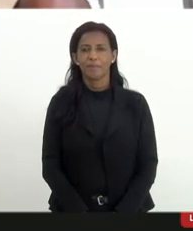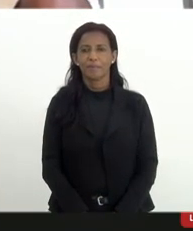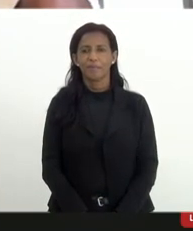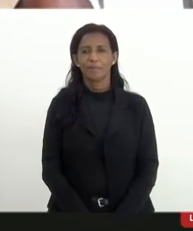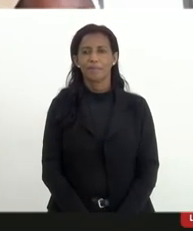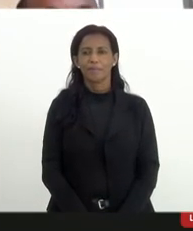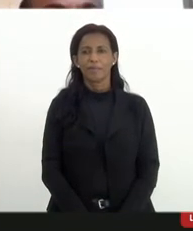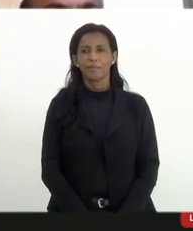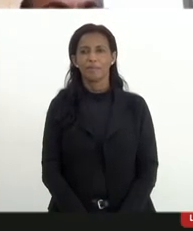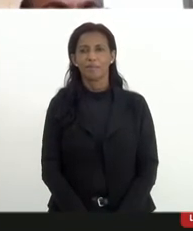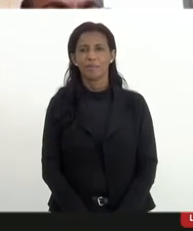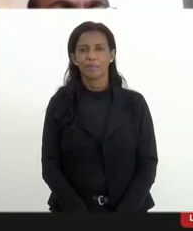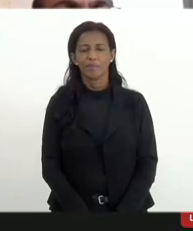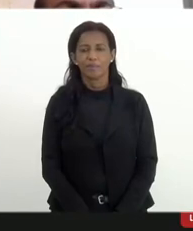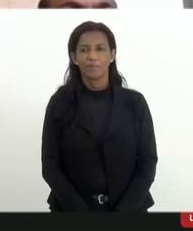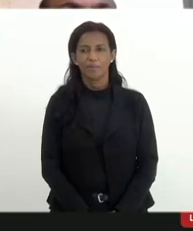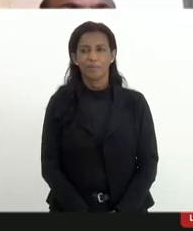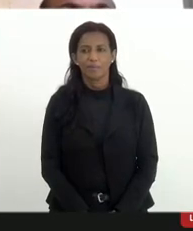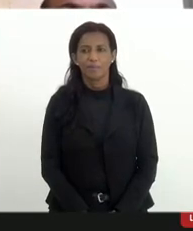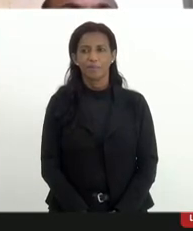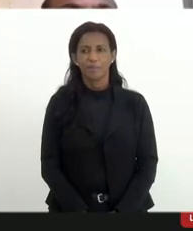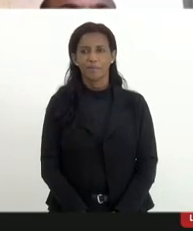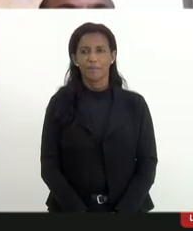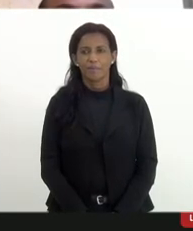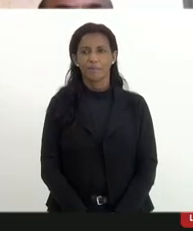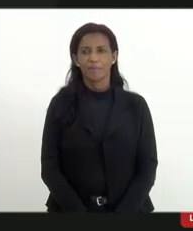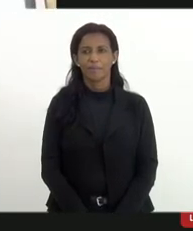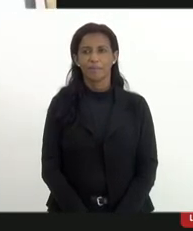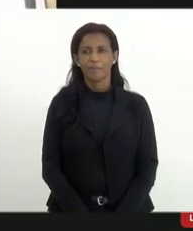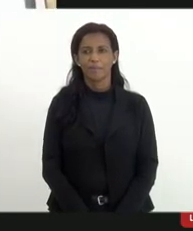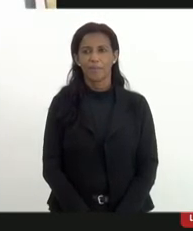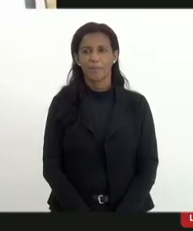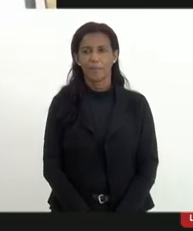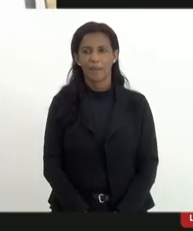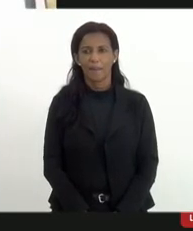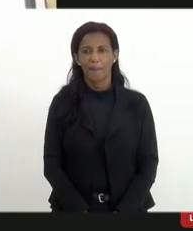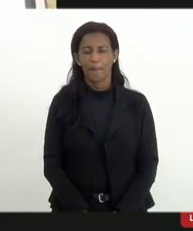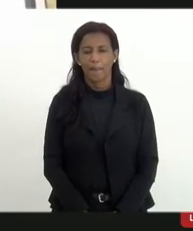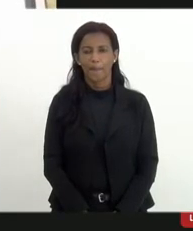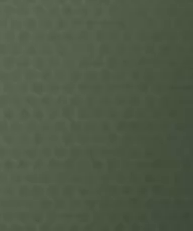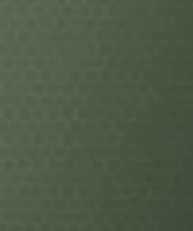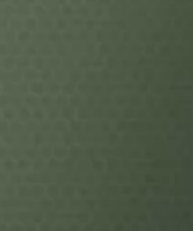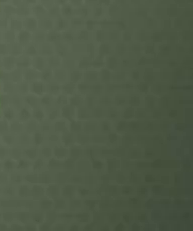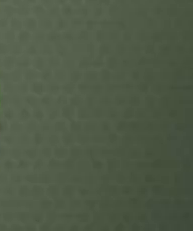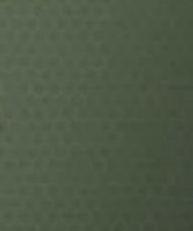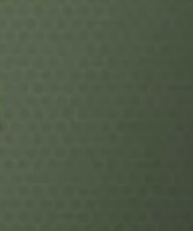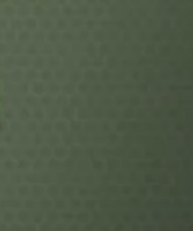Boa tarde a todos. Bom dia a todos. Bom dia a todos. Bom trabalho.